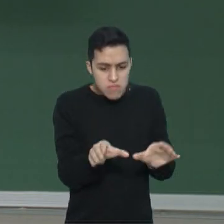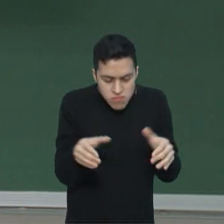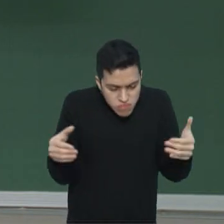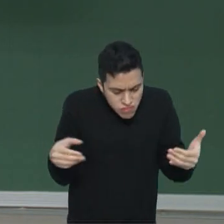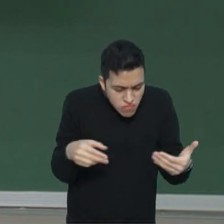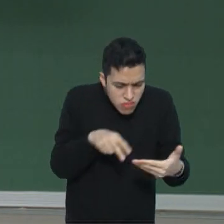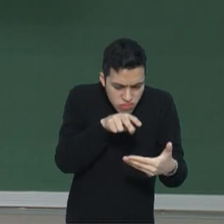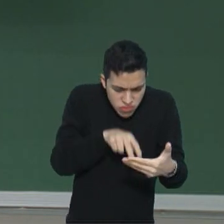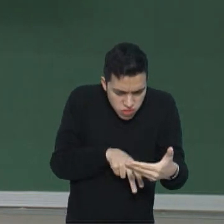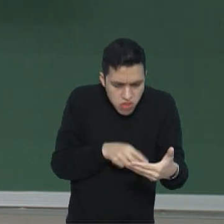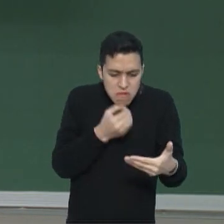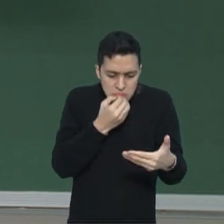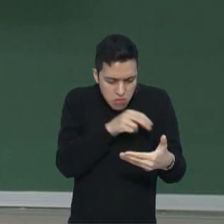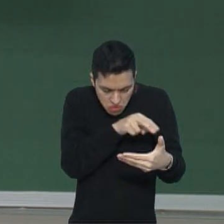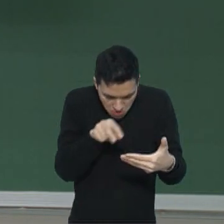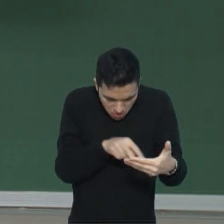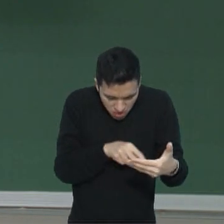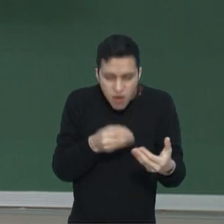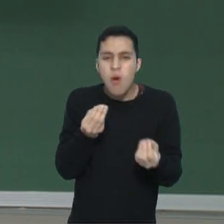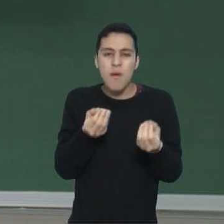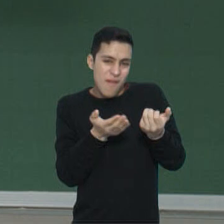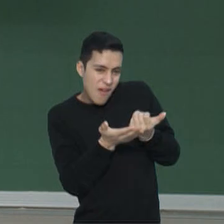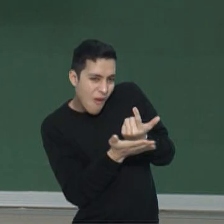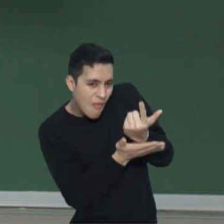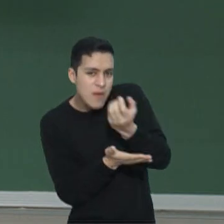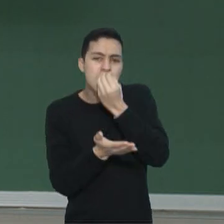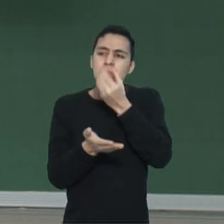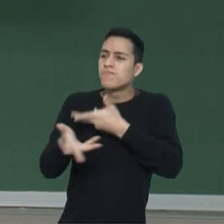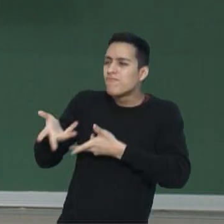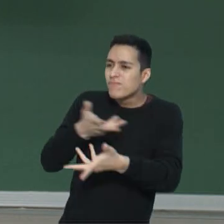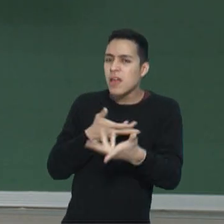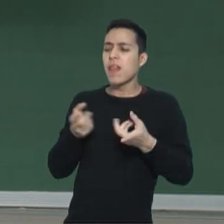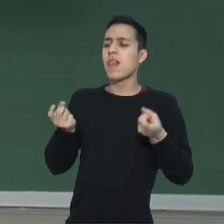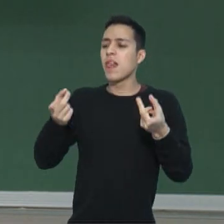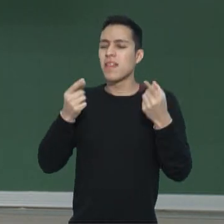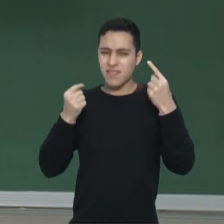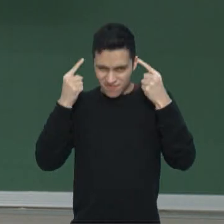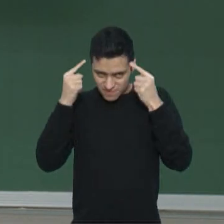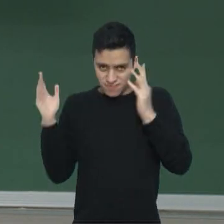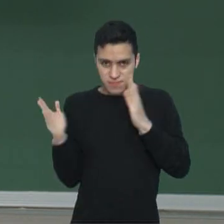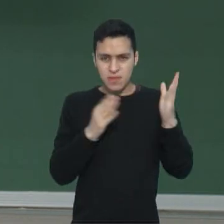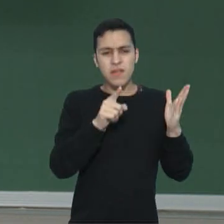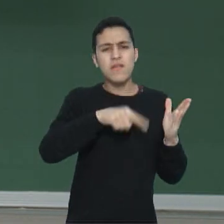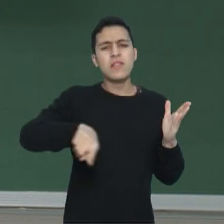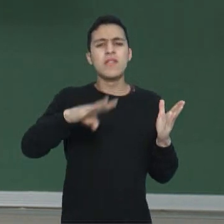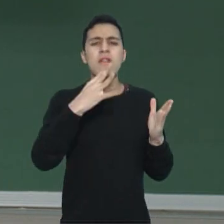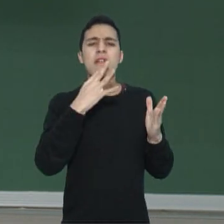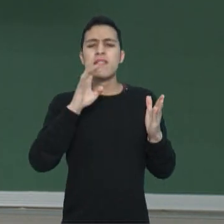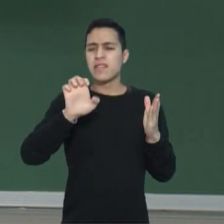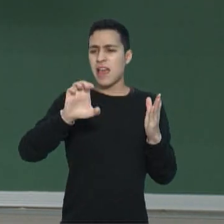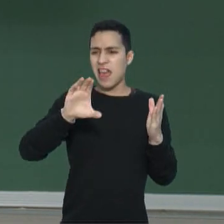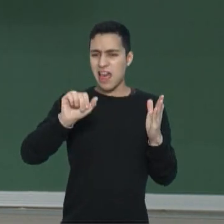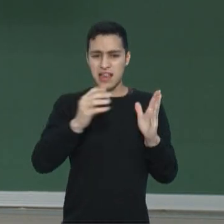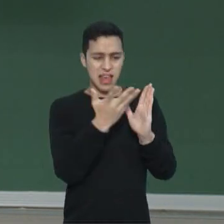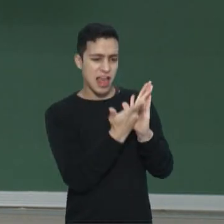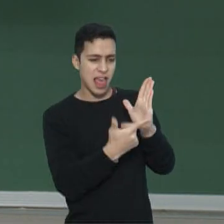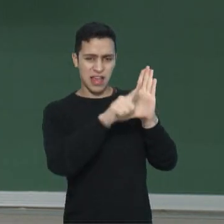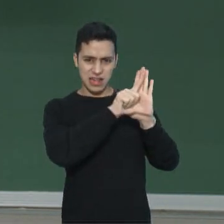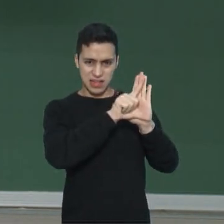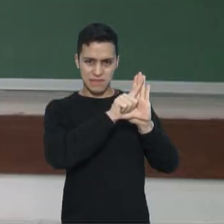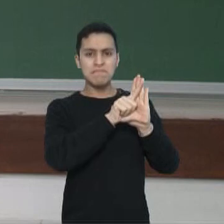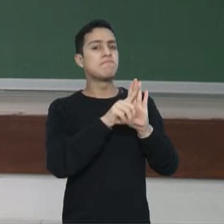ter uma boa compra e uma boa venda. Da mesma forma, você já ouviu falar no ECA, no Estatuto da Criança e do